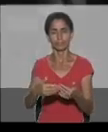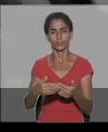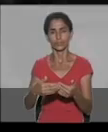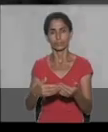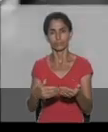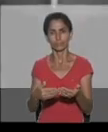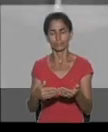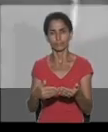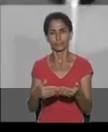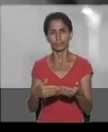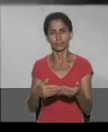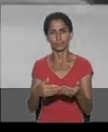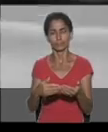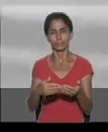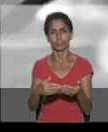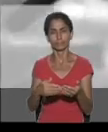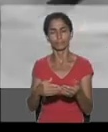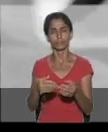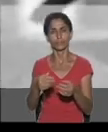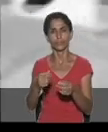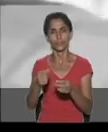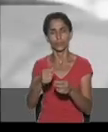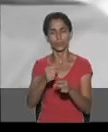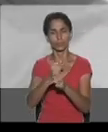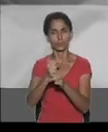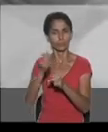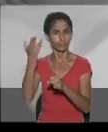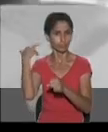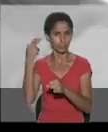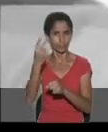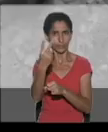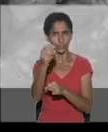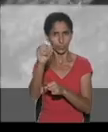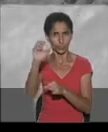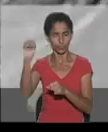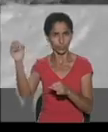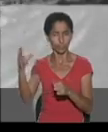visão, né, do século XX e tal.